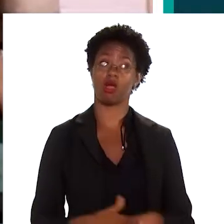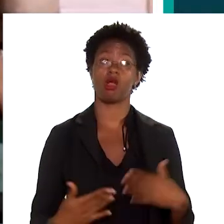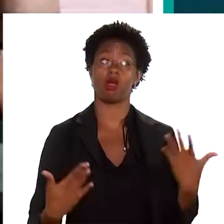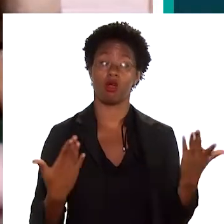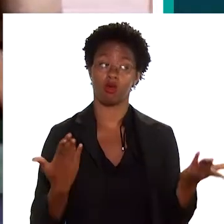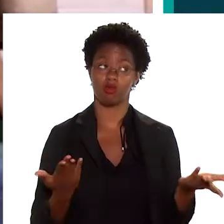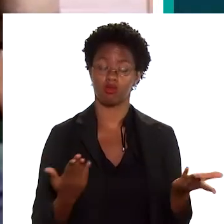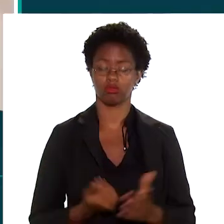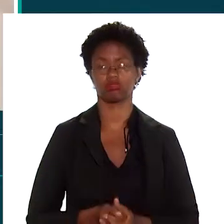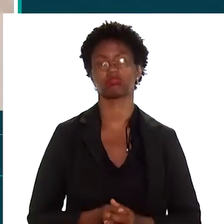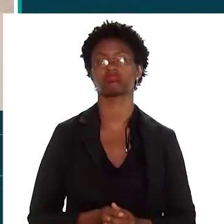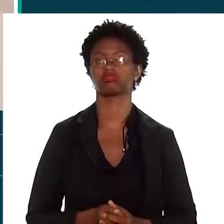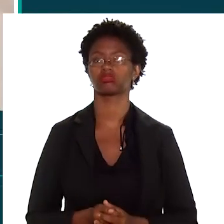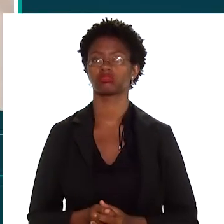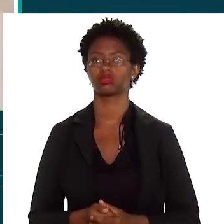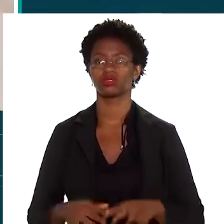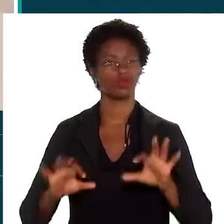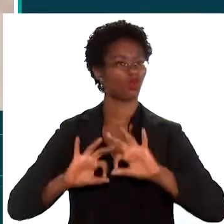cultural?